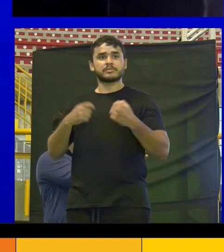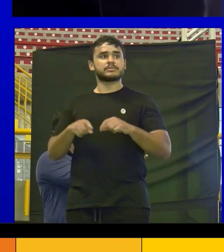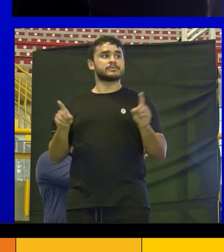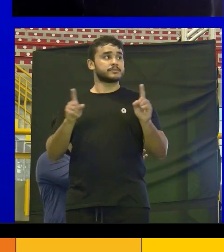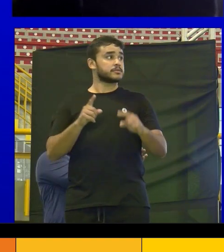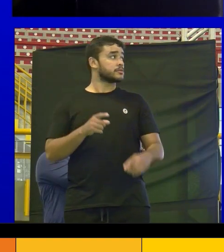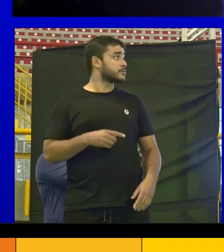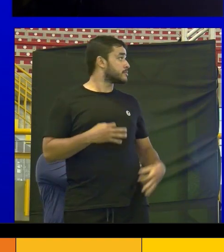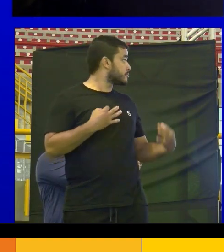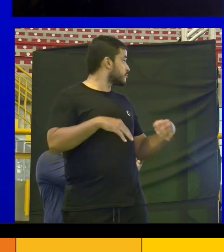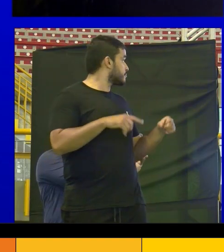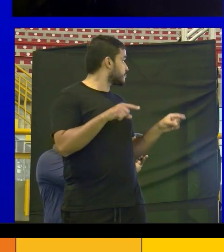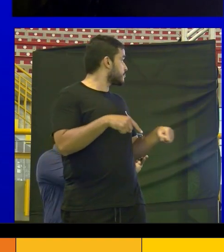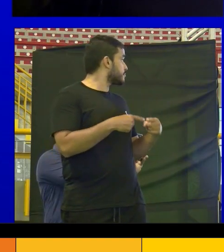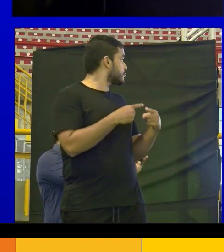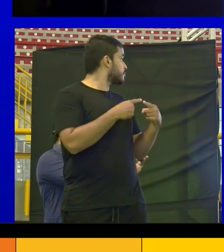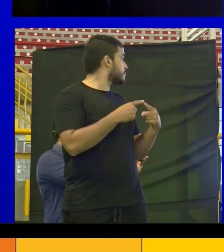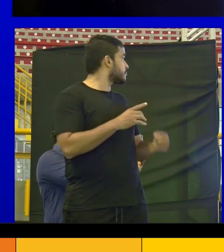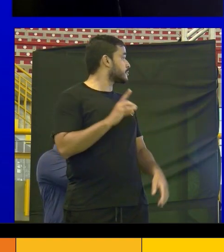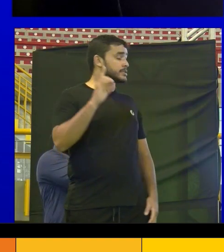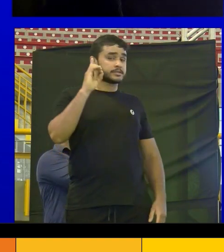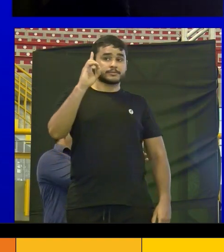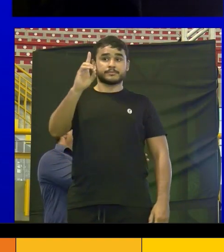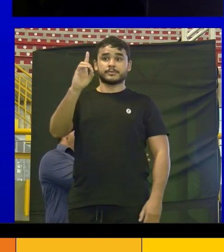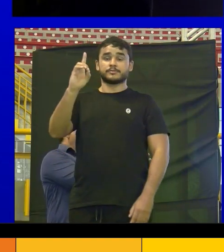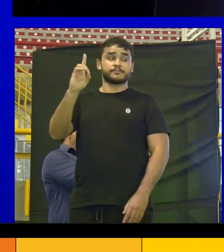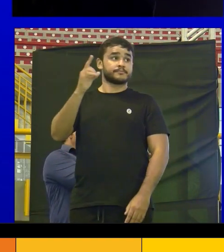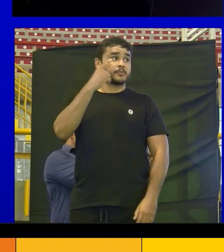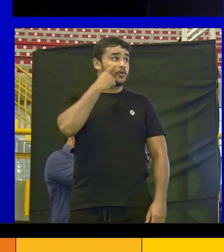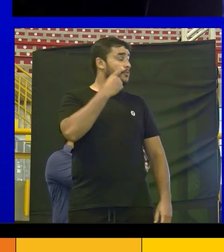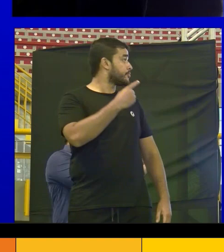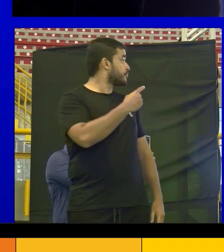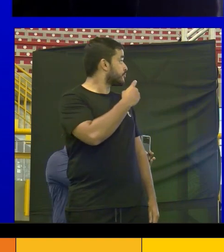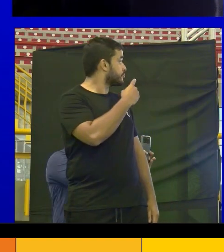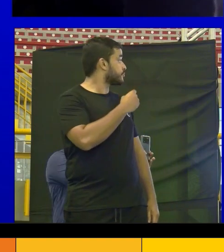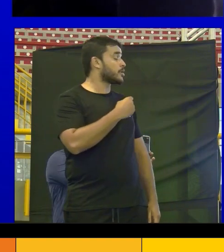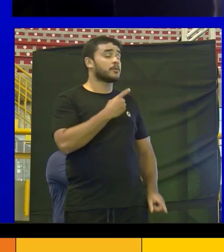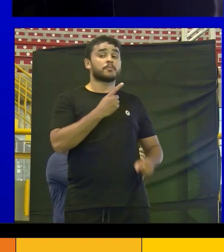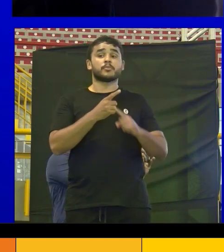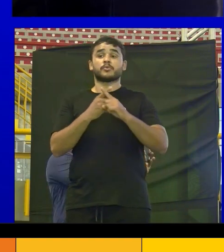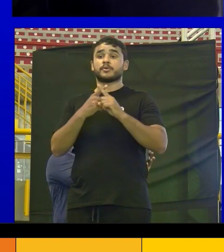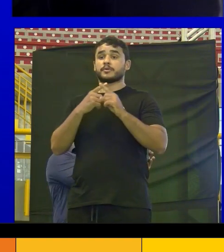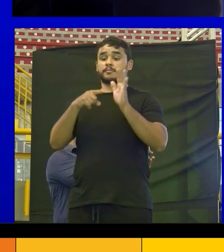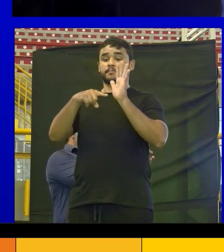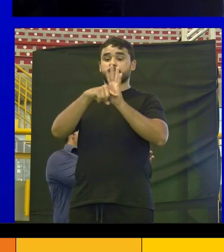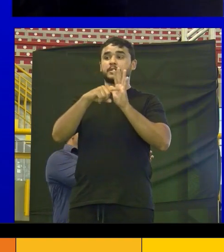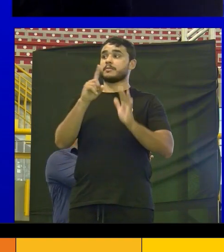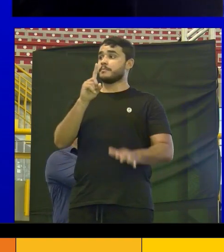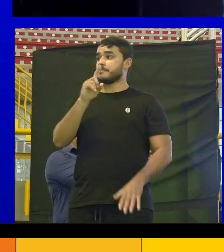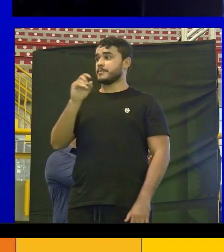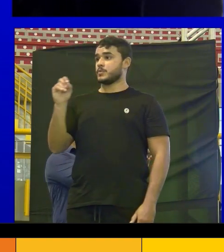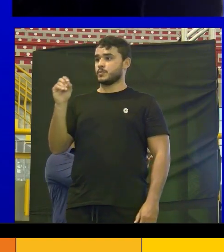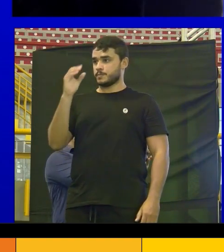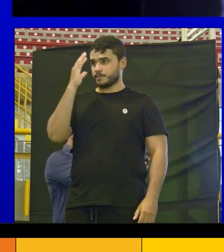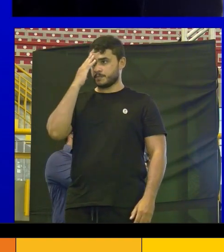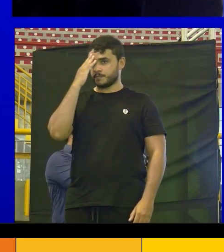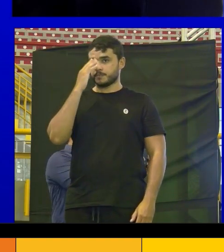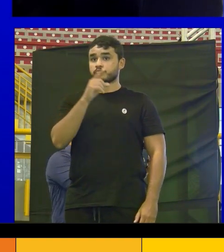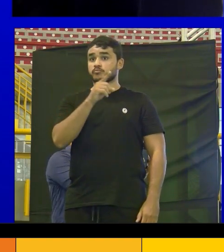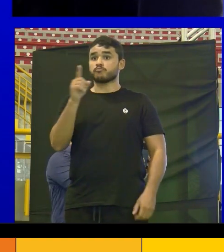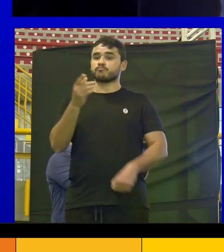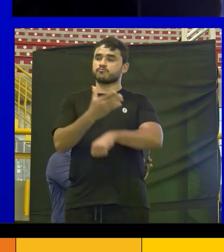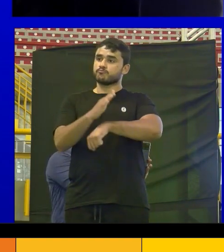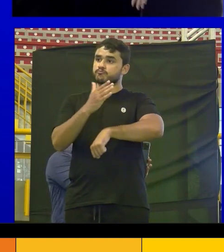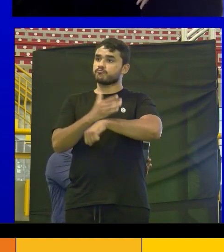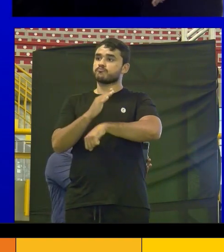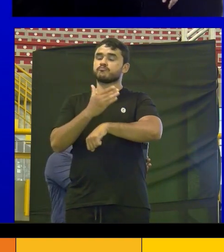Tá? Opção correta, letra D, menos 1000. Mas, como estamos treinando, eu quero te convidar aqui a você